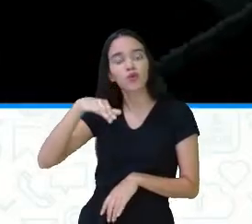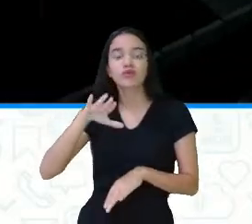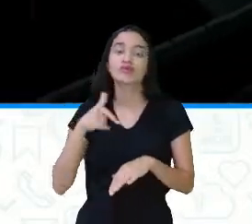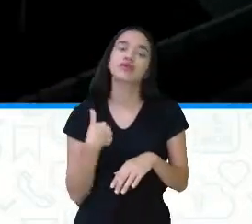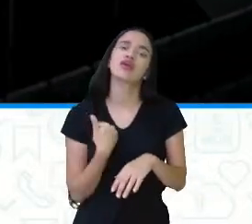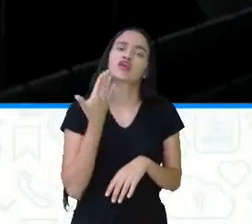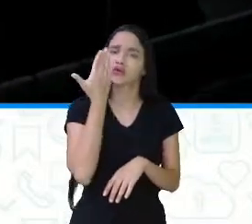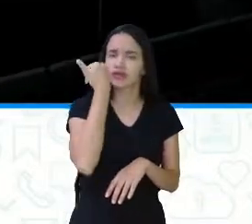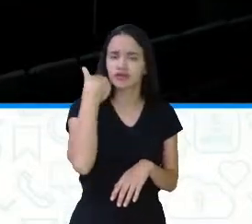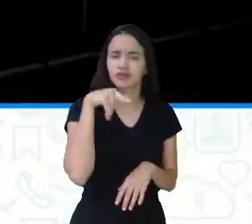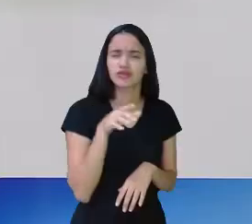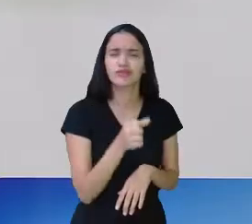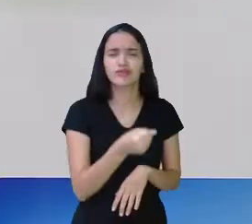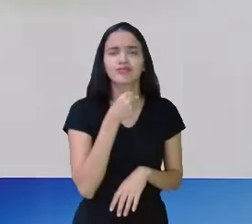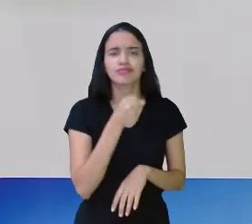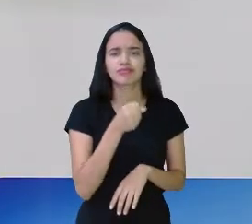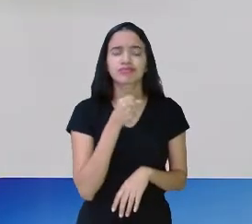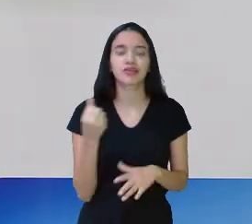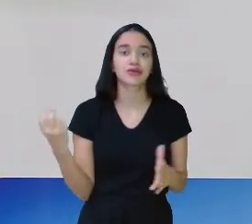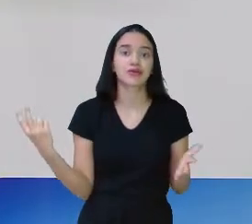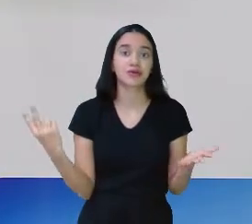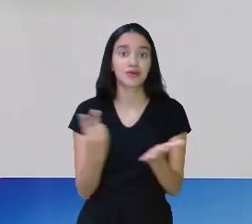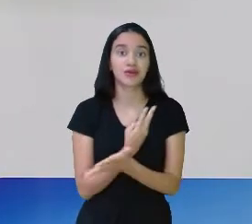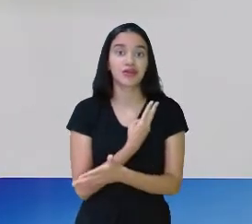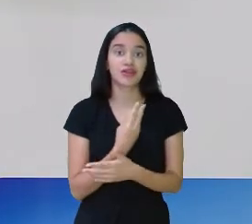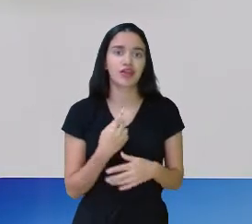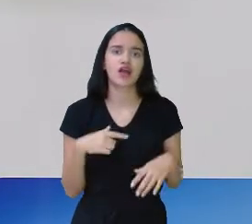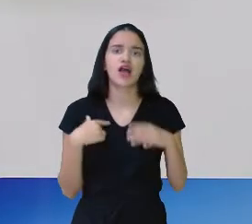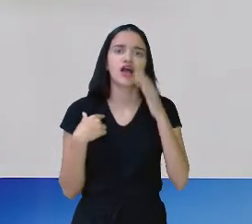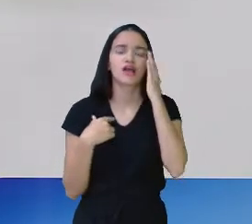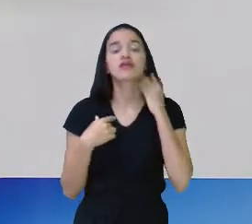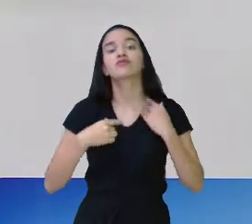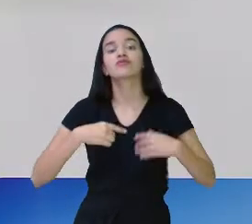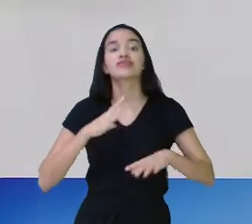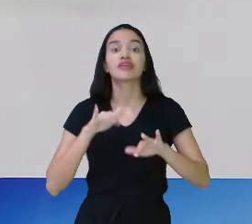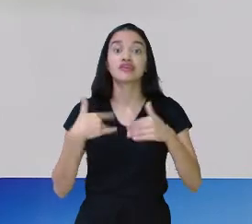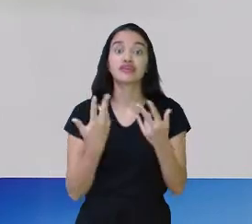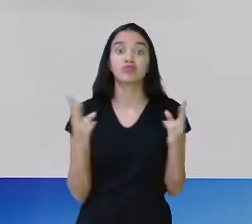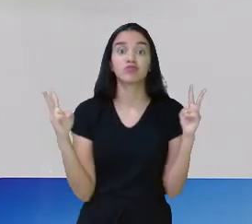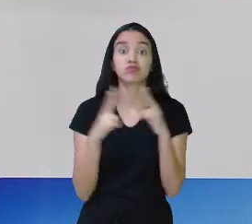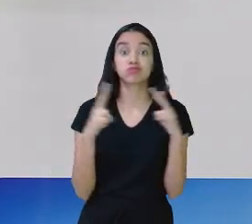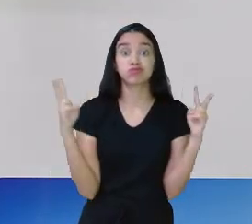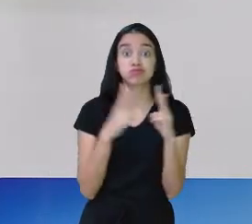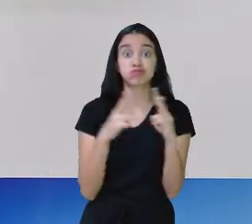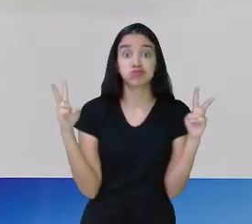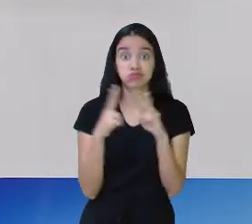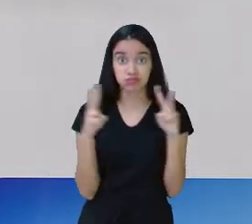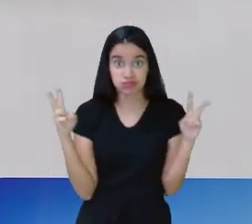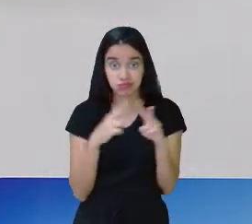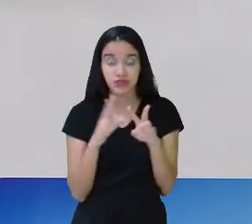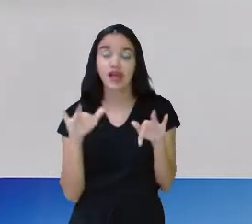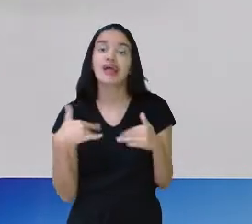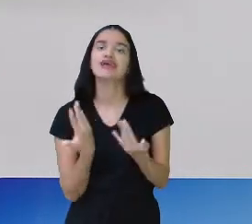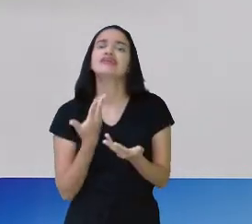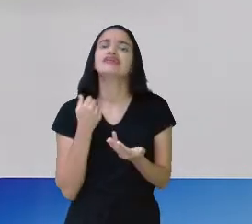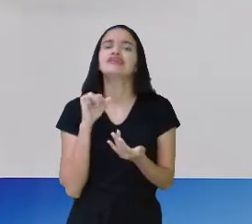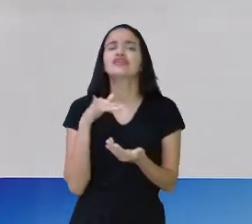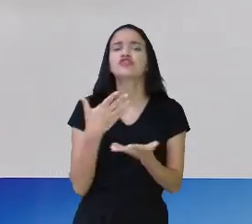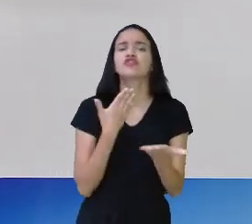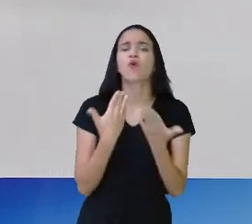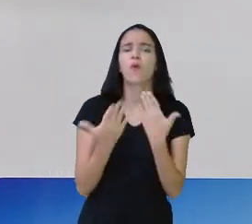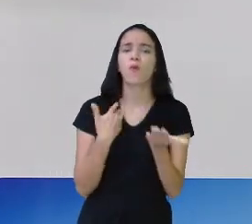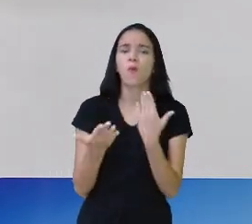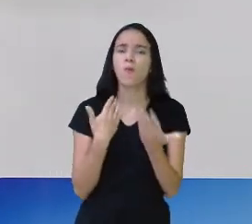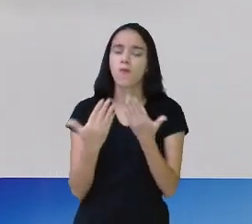algum repórter, que é onde acontecem aquelas lutas, né? Octógono, se a gente contar a quantidade